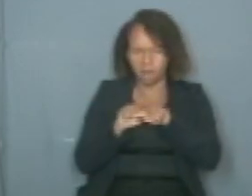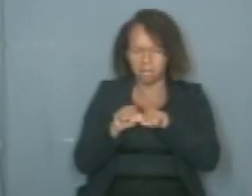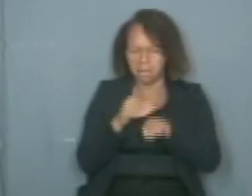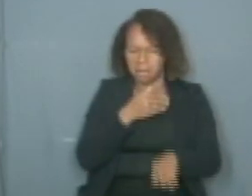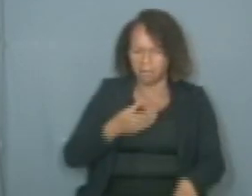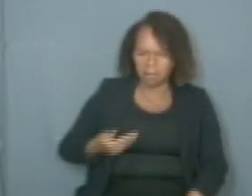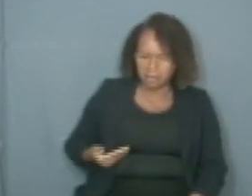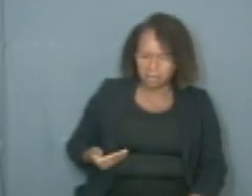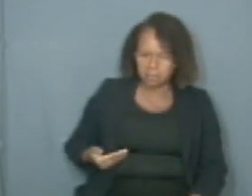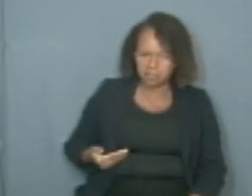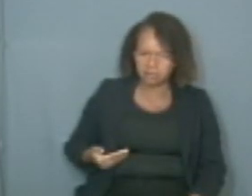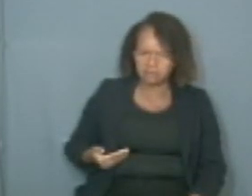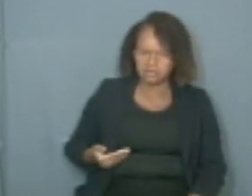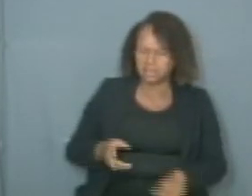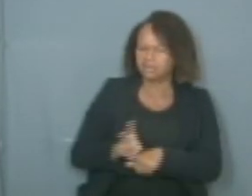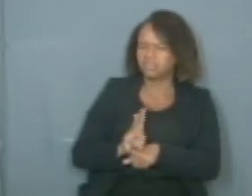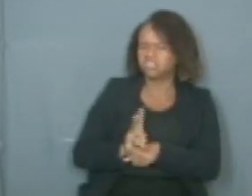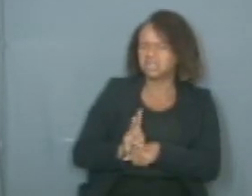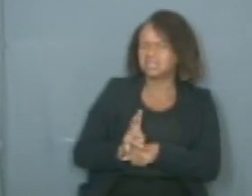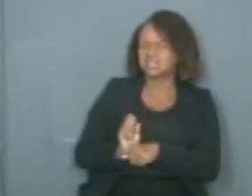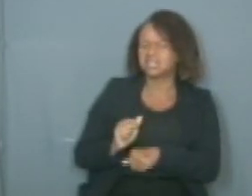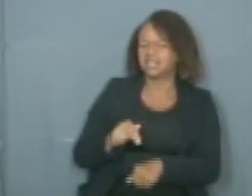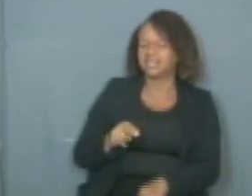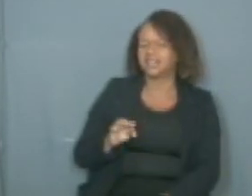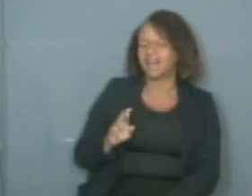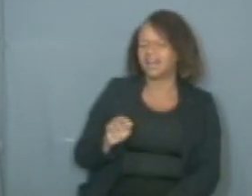público? Que vigilância sanitária é essa?